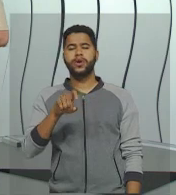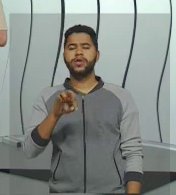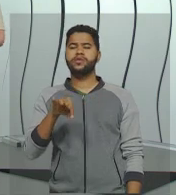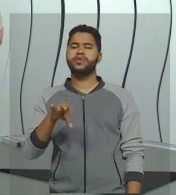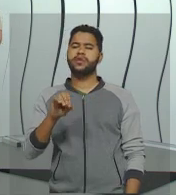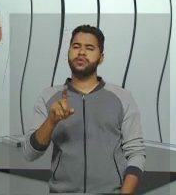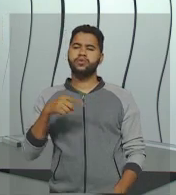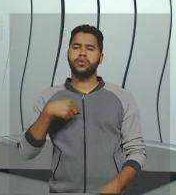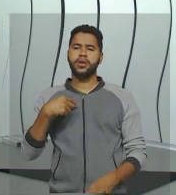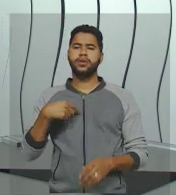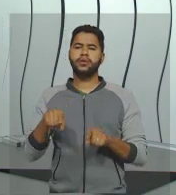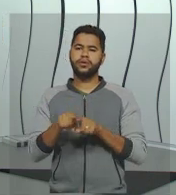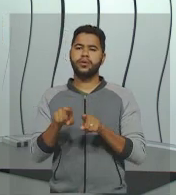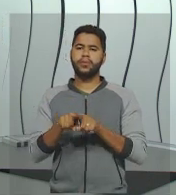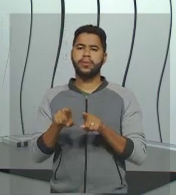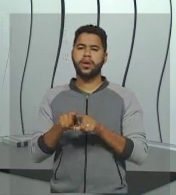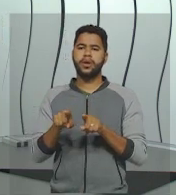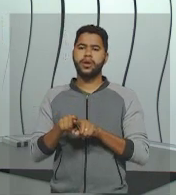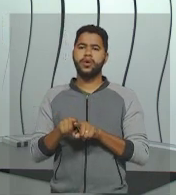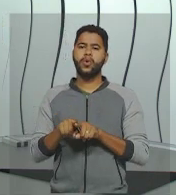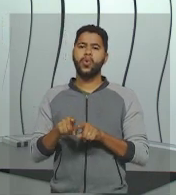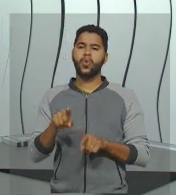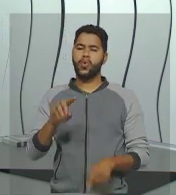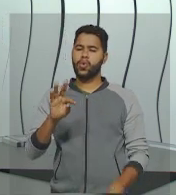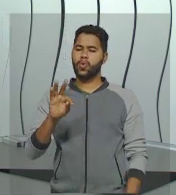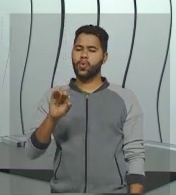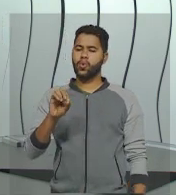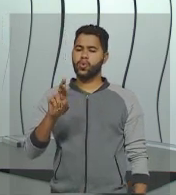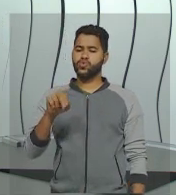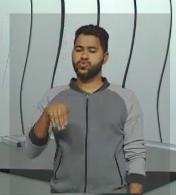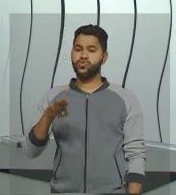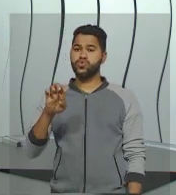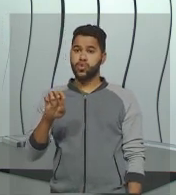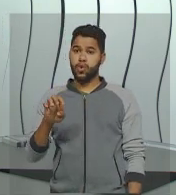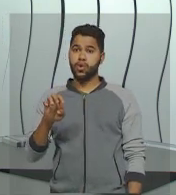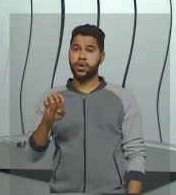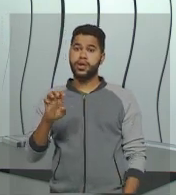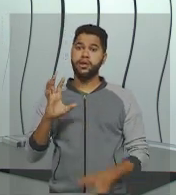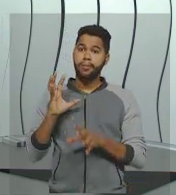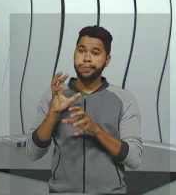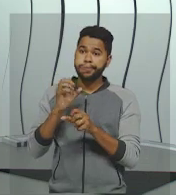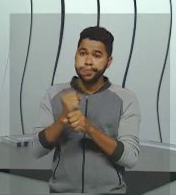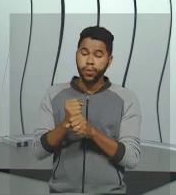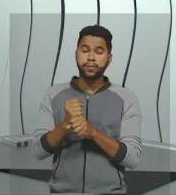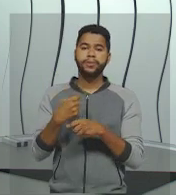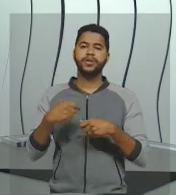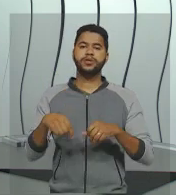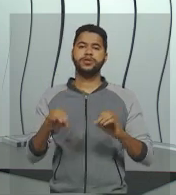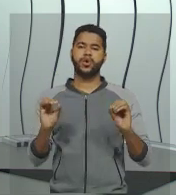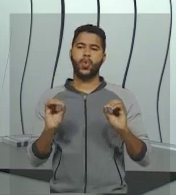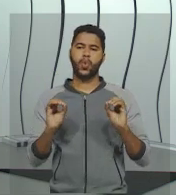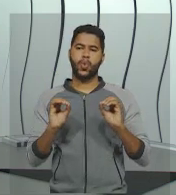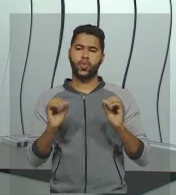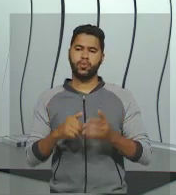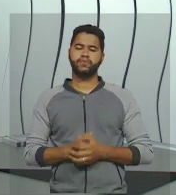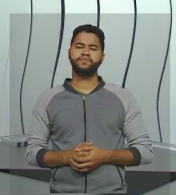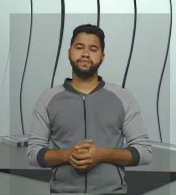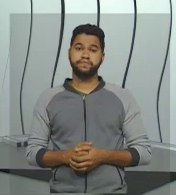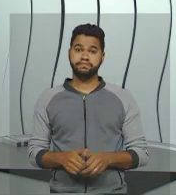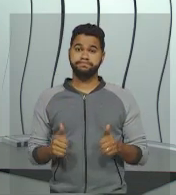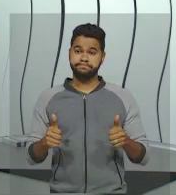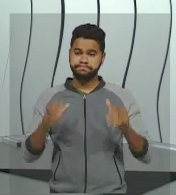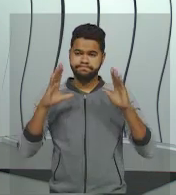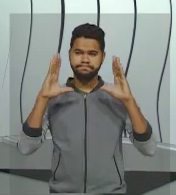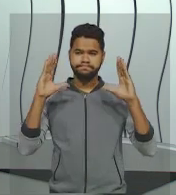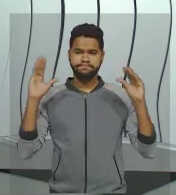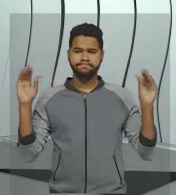do torque resultante nulo para que a primeira lei de Newton esteja escrita de forma adequada para estes corpos. Tranquilo,